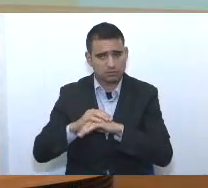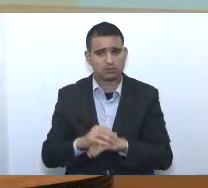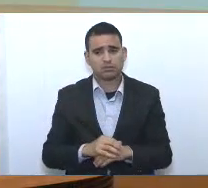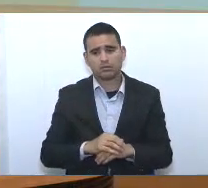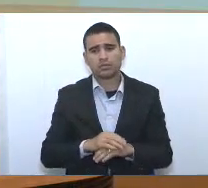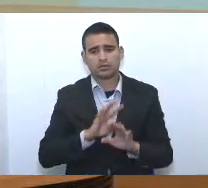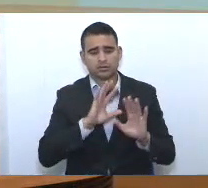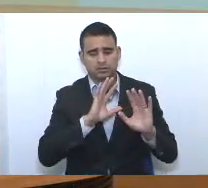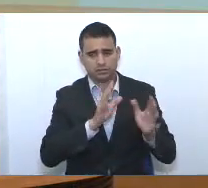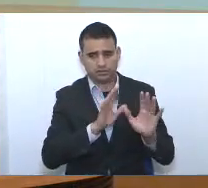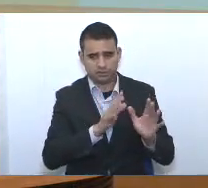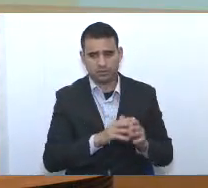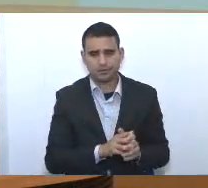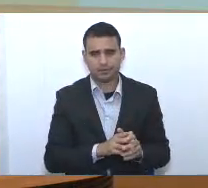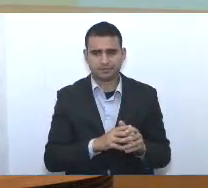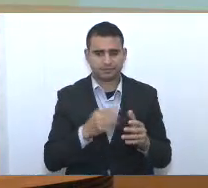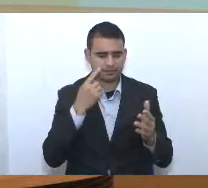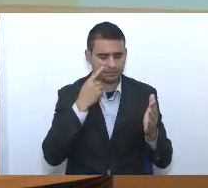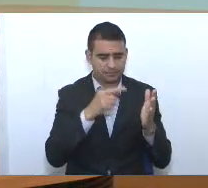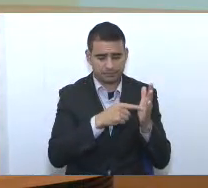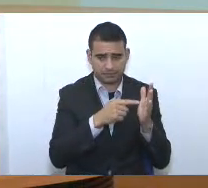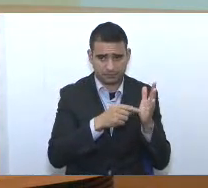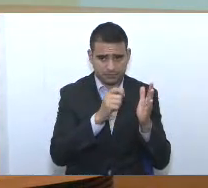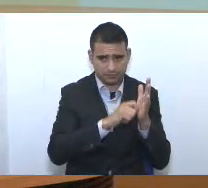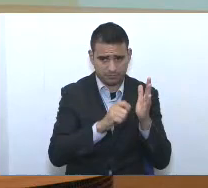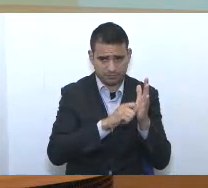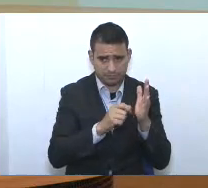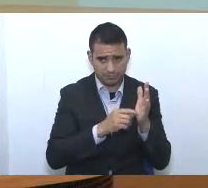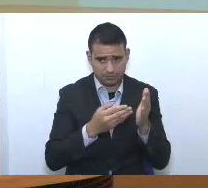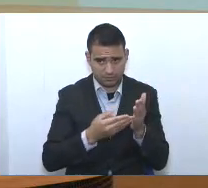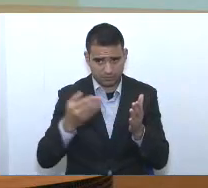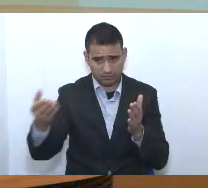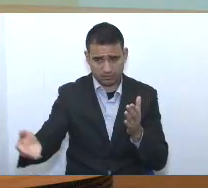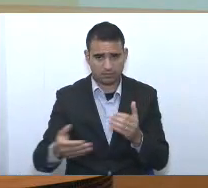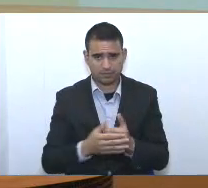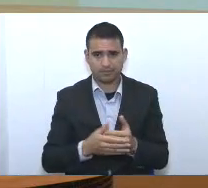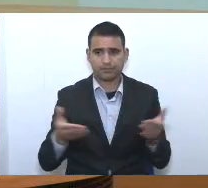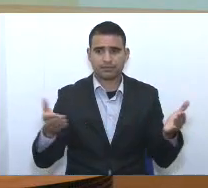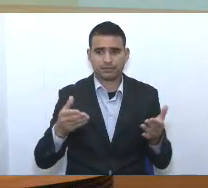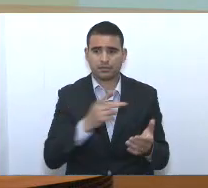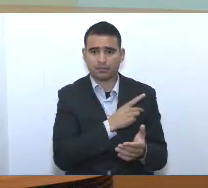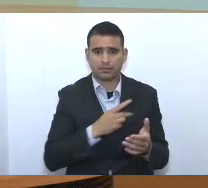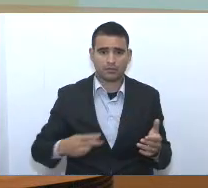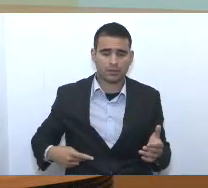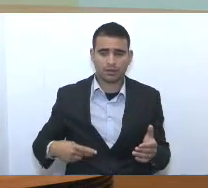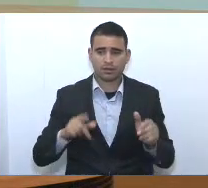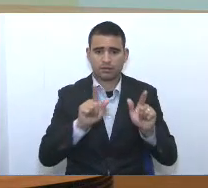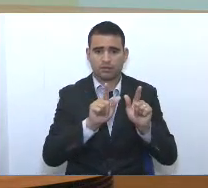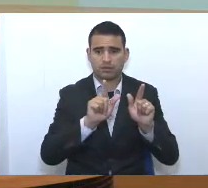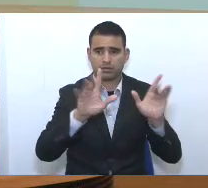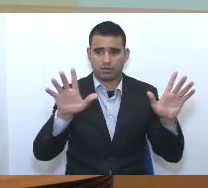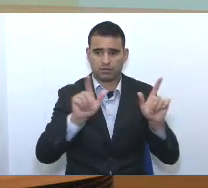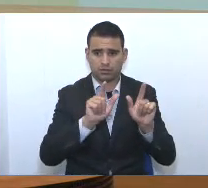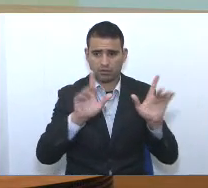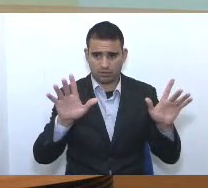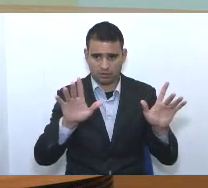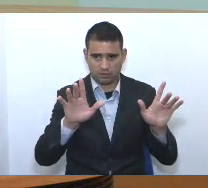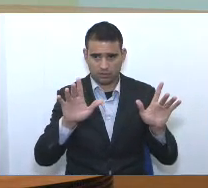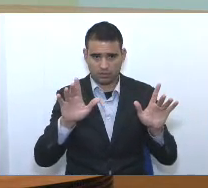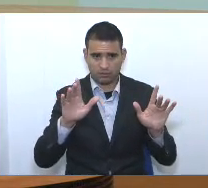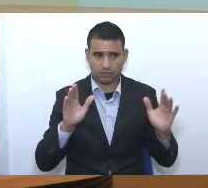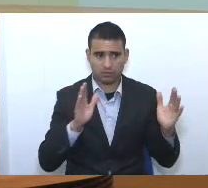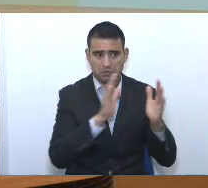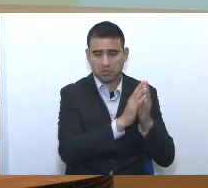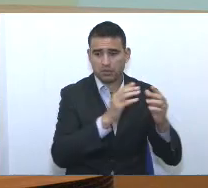também, um processo antigo, onde a Prefeitura de Guarulhos entrou contra os moradores do Jardim São Domingos, pedindo